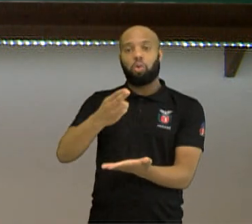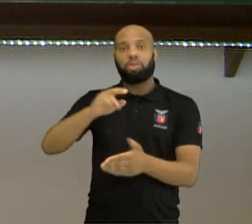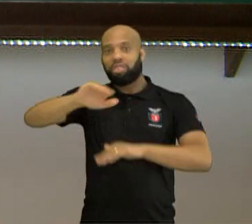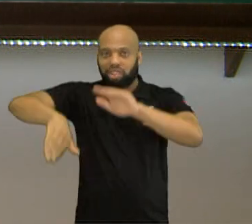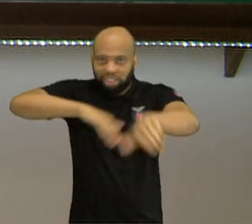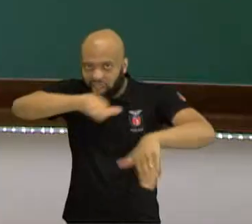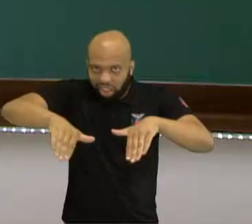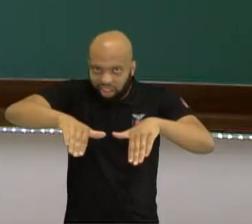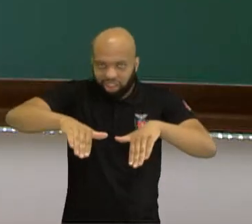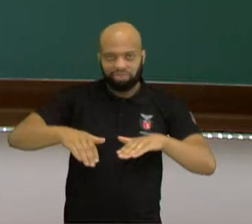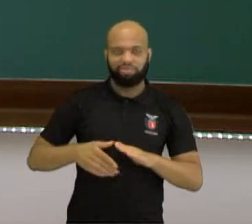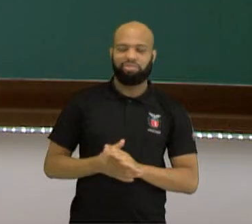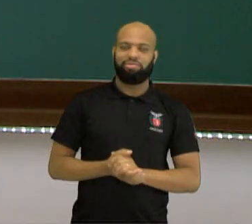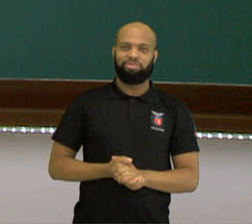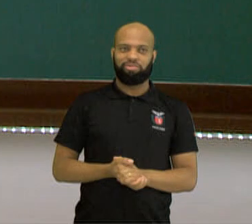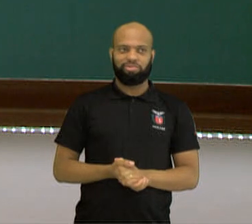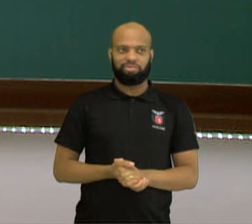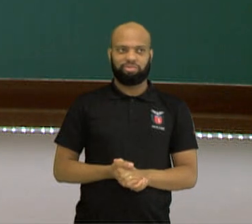do verbo nadar.